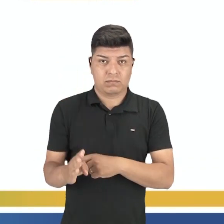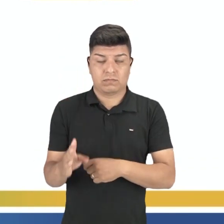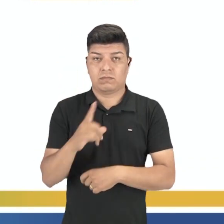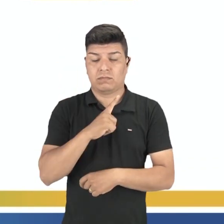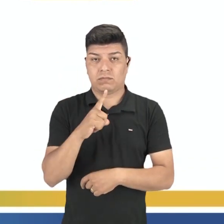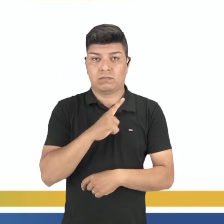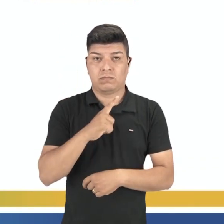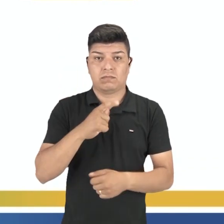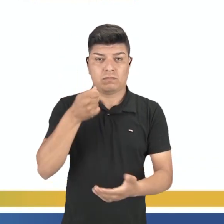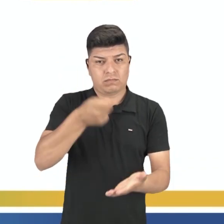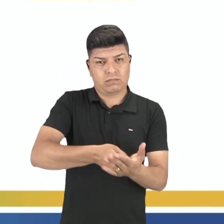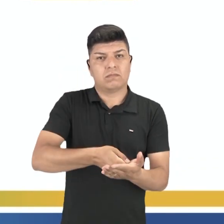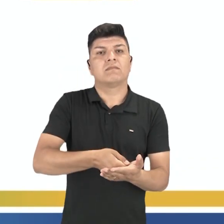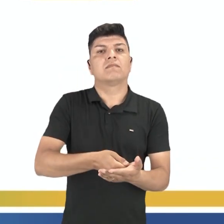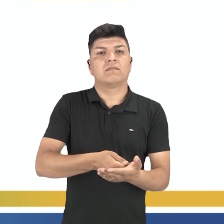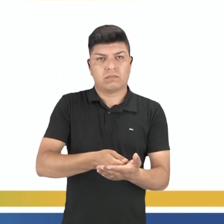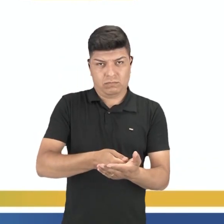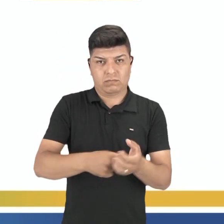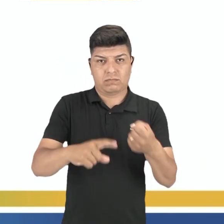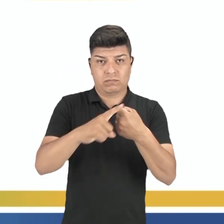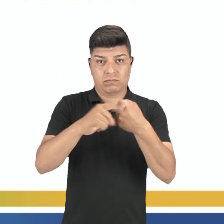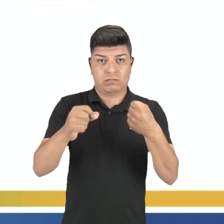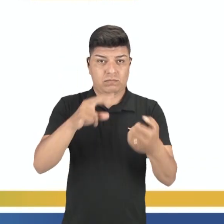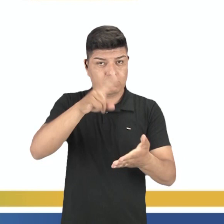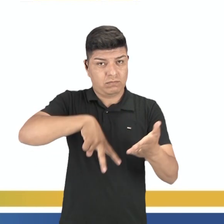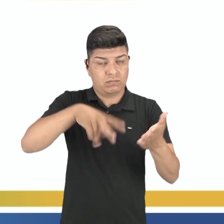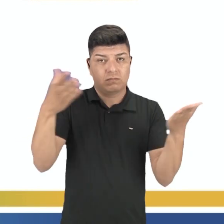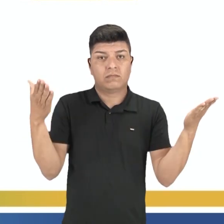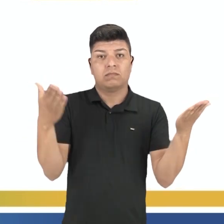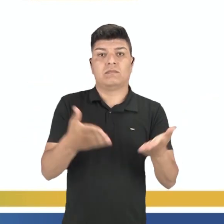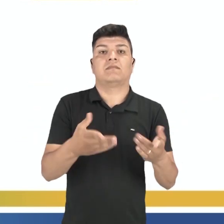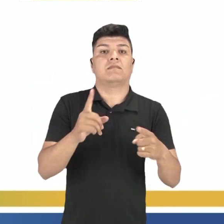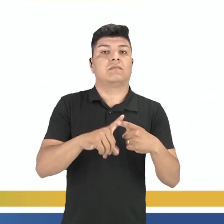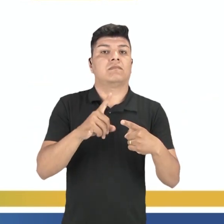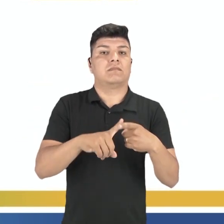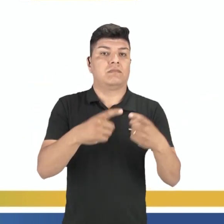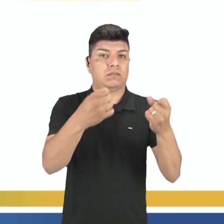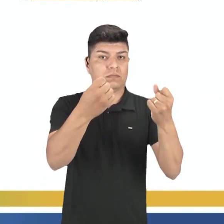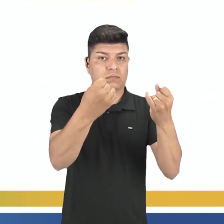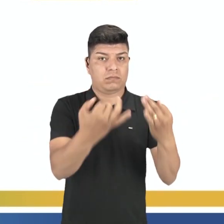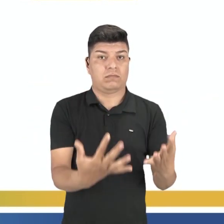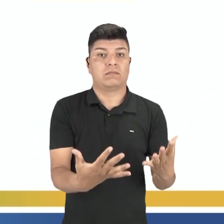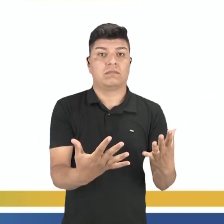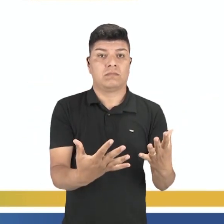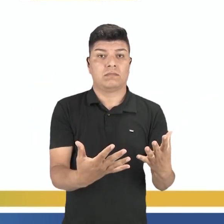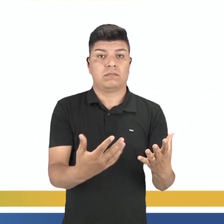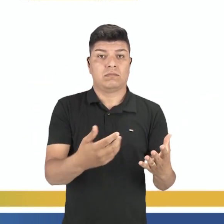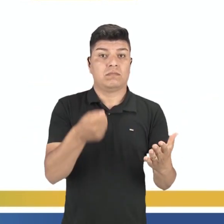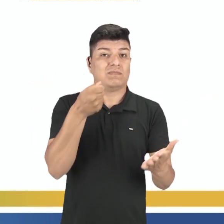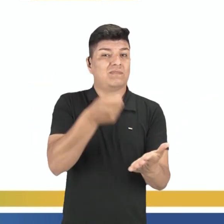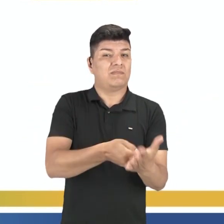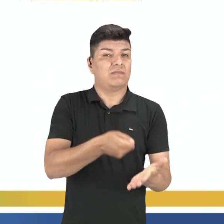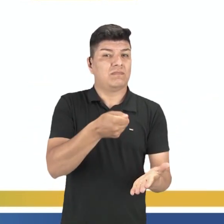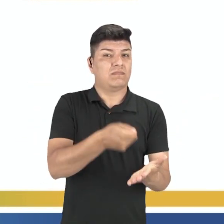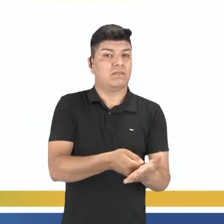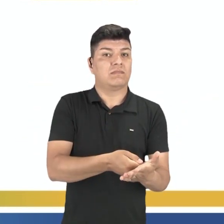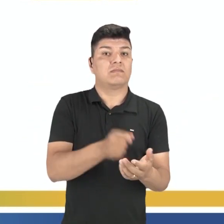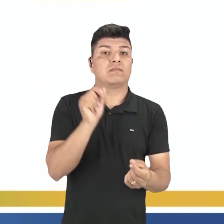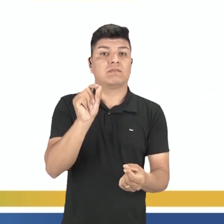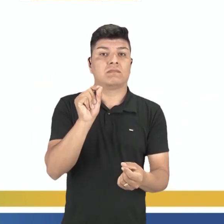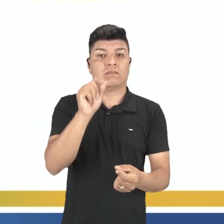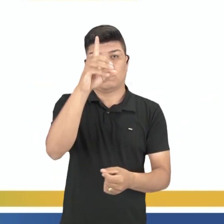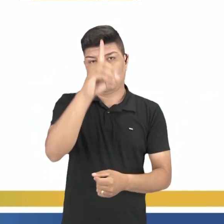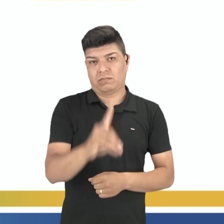temos uma obrigatoriedade no artigo que acabamos de ler, porque ele dizia que era obrigatório, né, a garantia